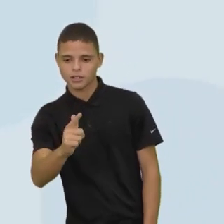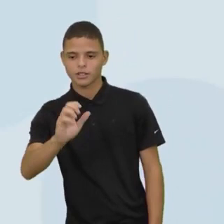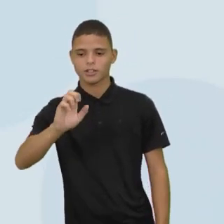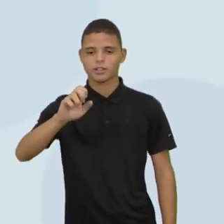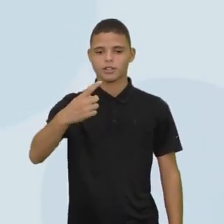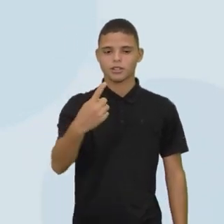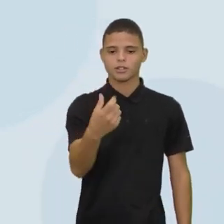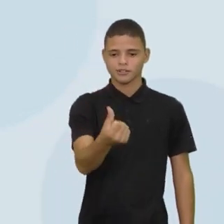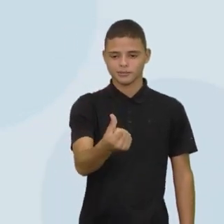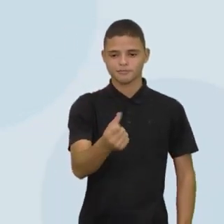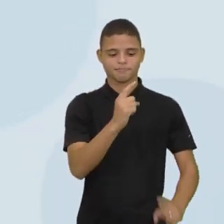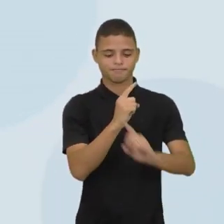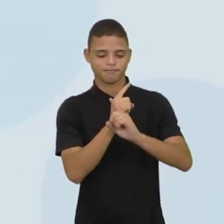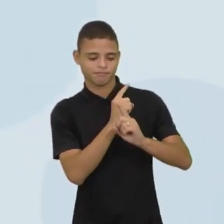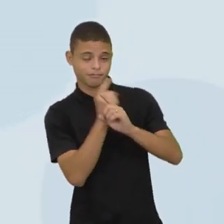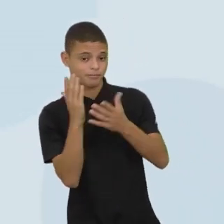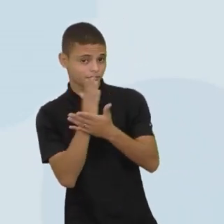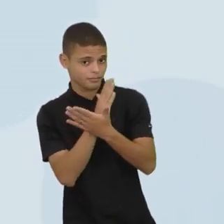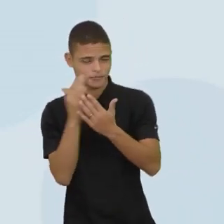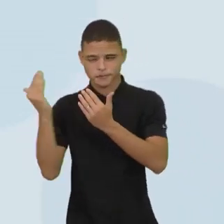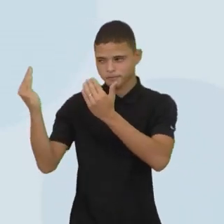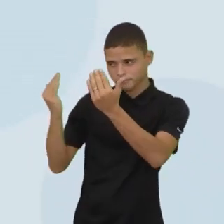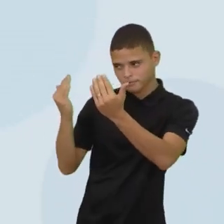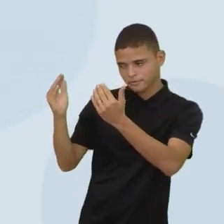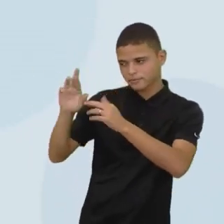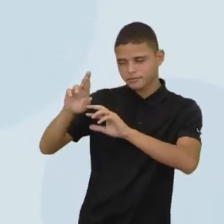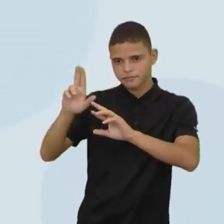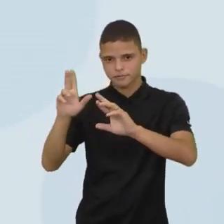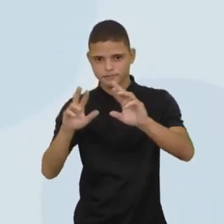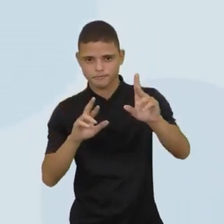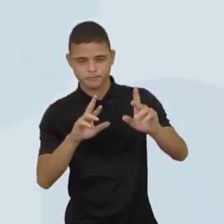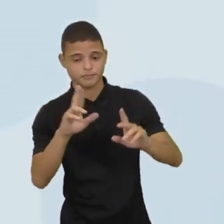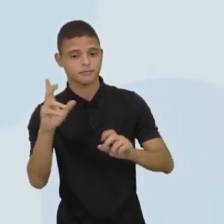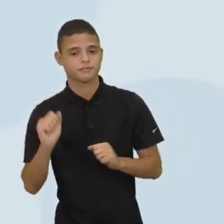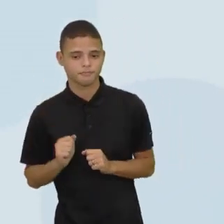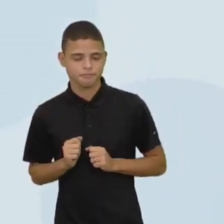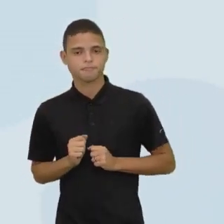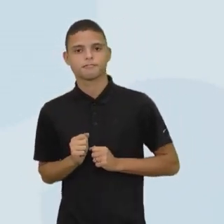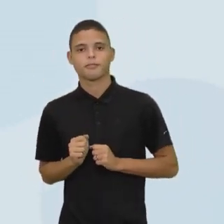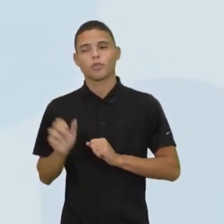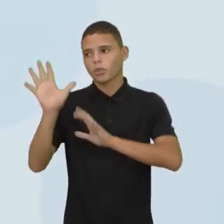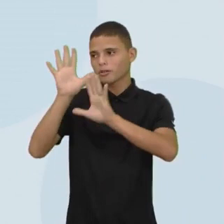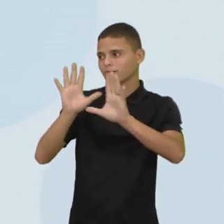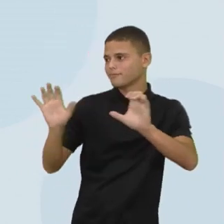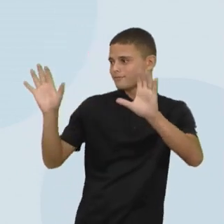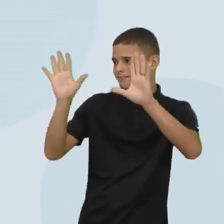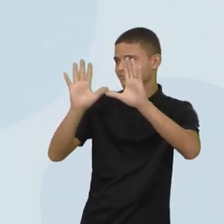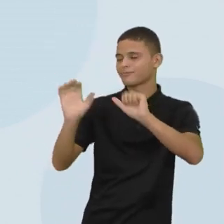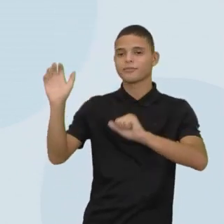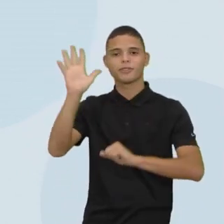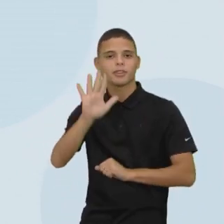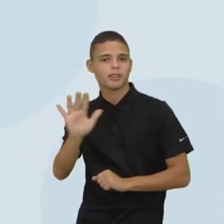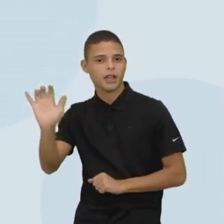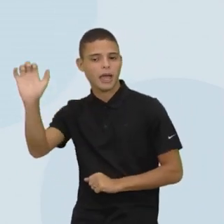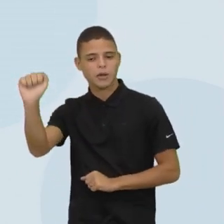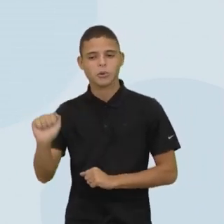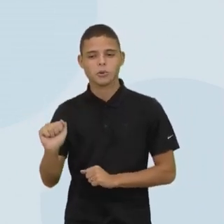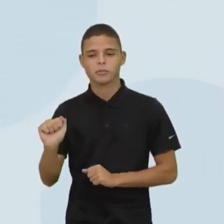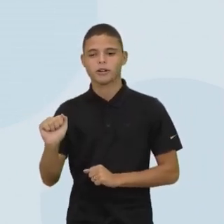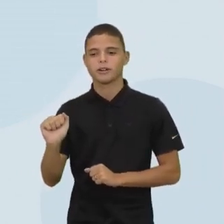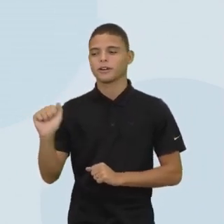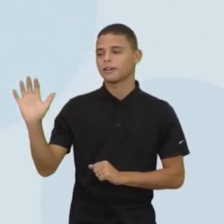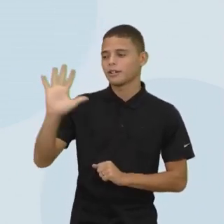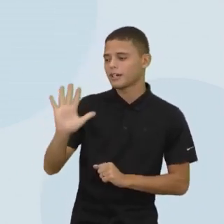EF09G16. Identificar e comparar diferentes domínios morfoclimáticos da Europa, da Ásia e